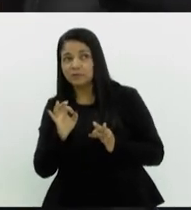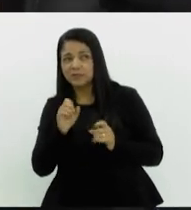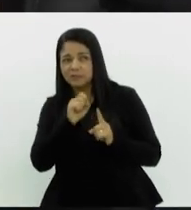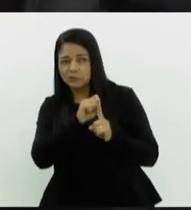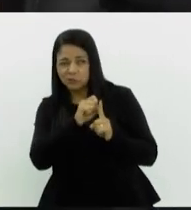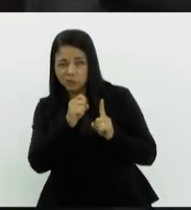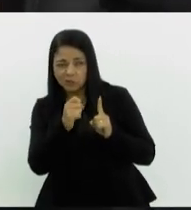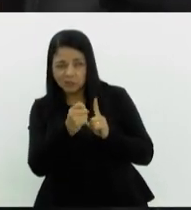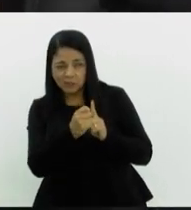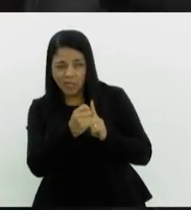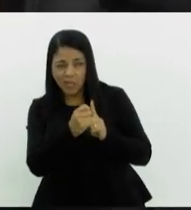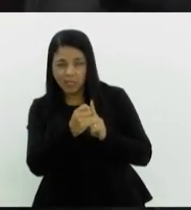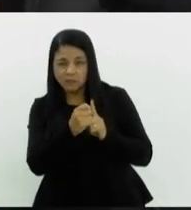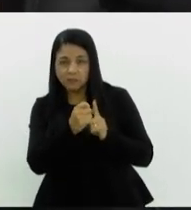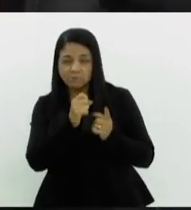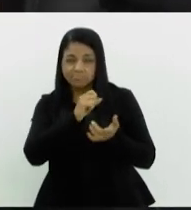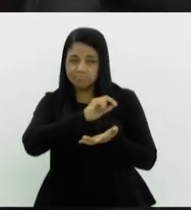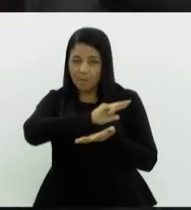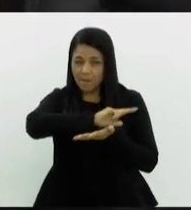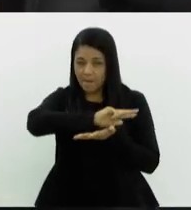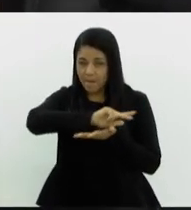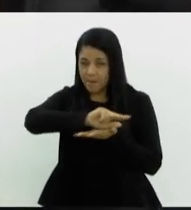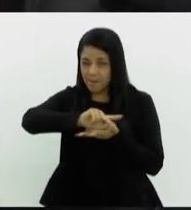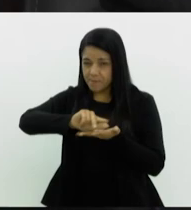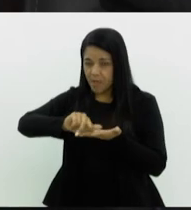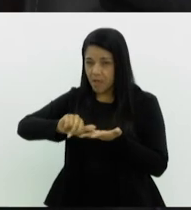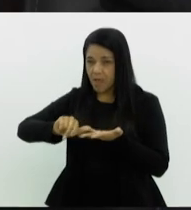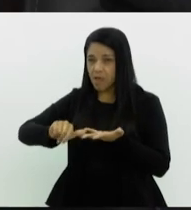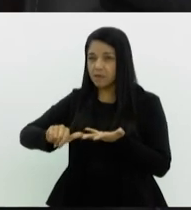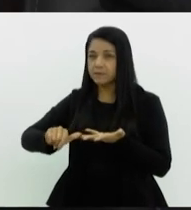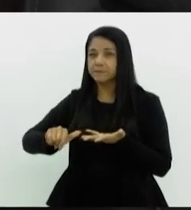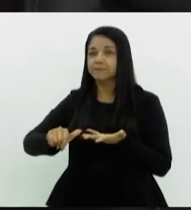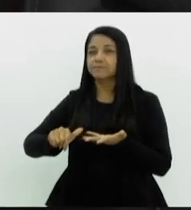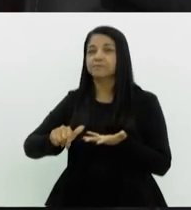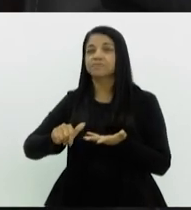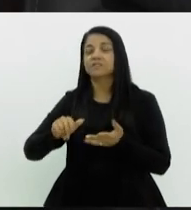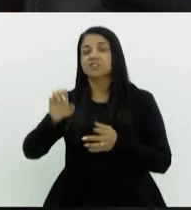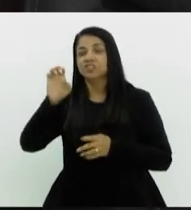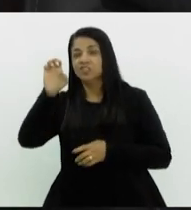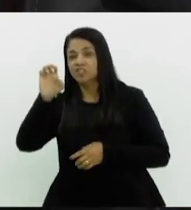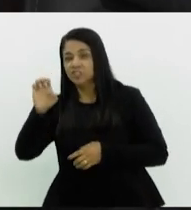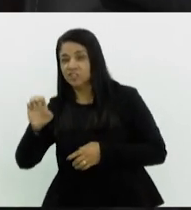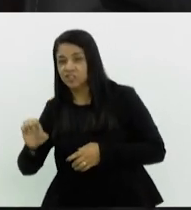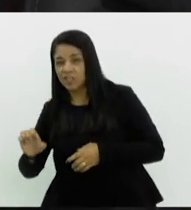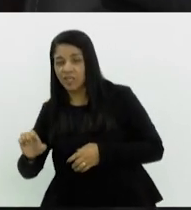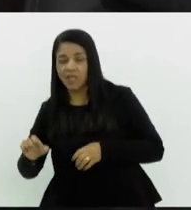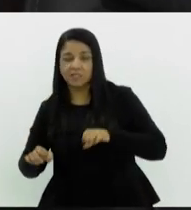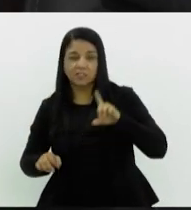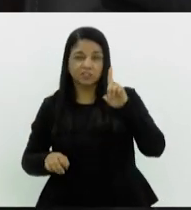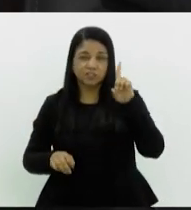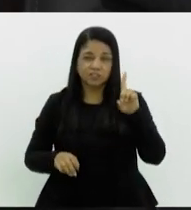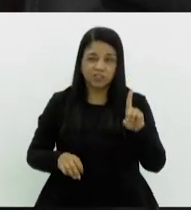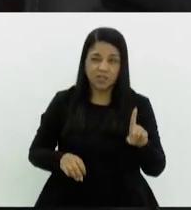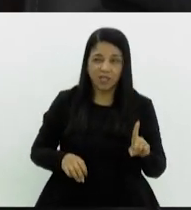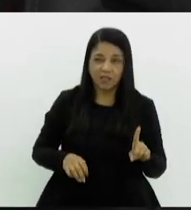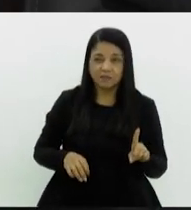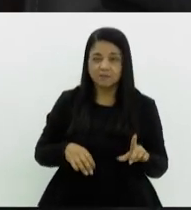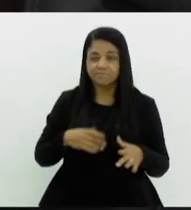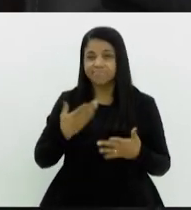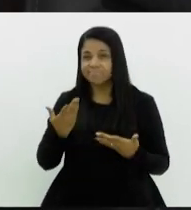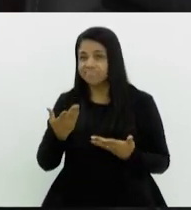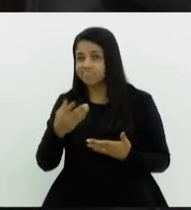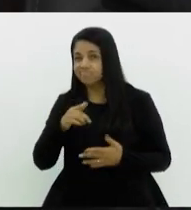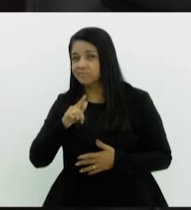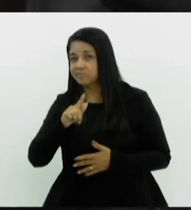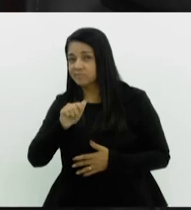tão polarizada, porque naquela época já estávamos numa polarização entre esquerda e direita, eu disse, botar o Gabriel